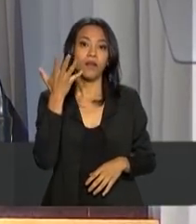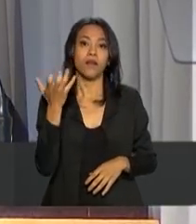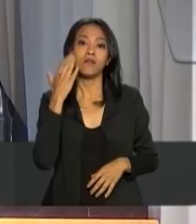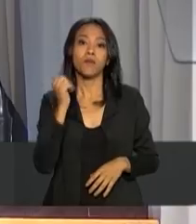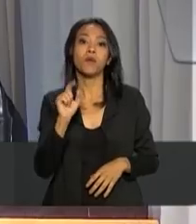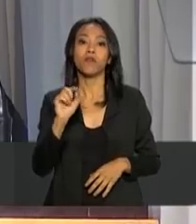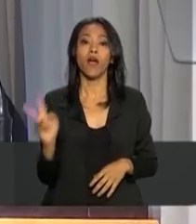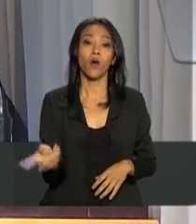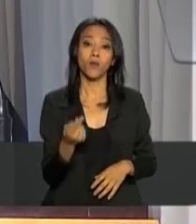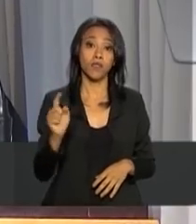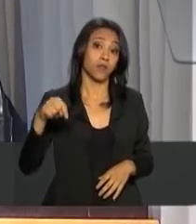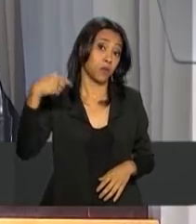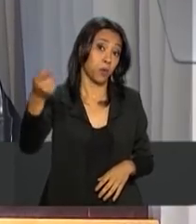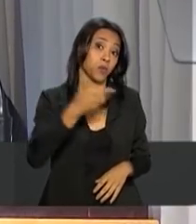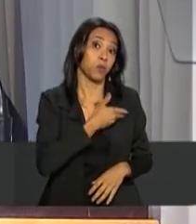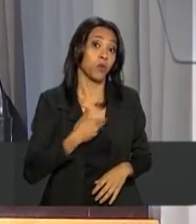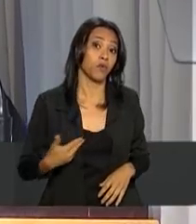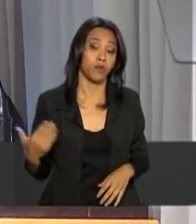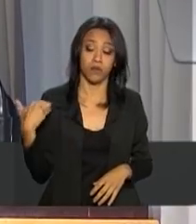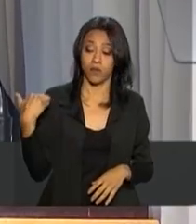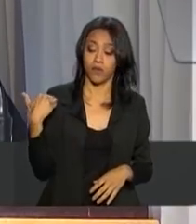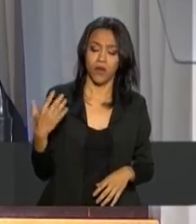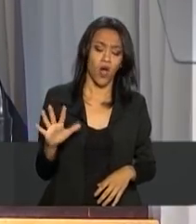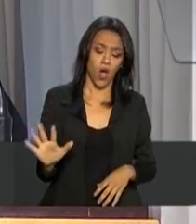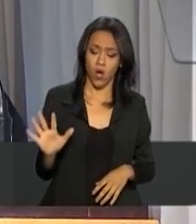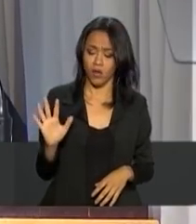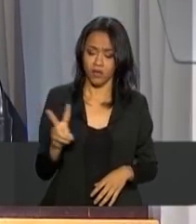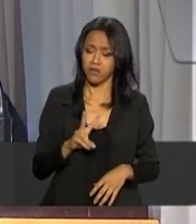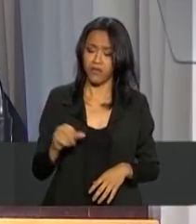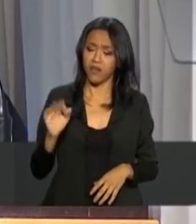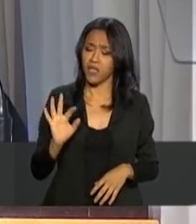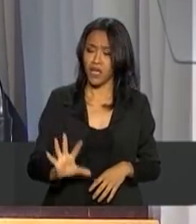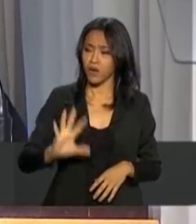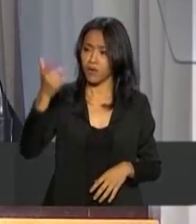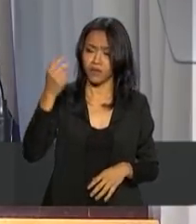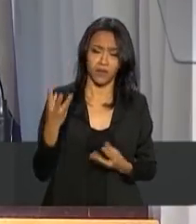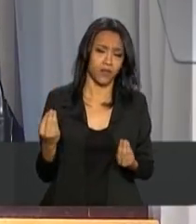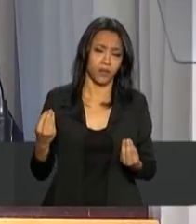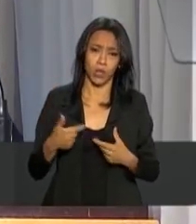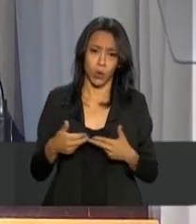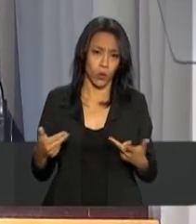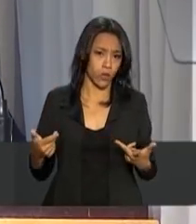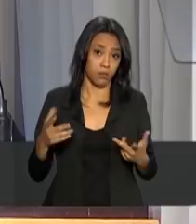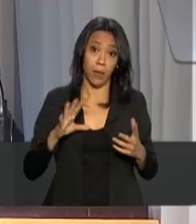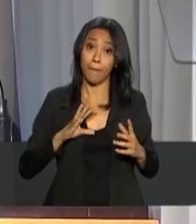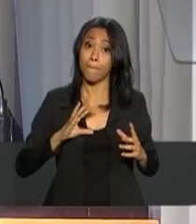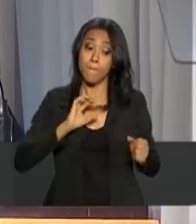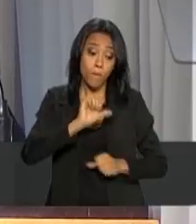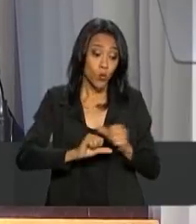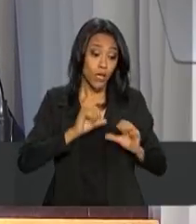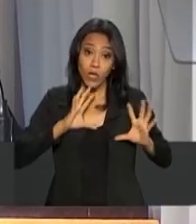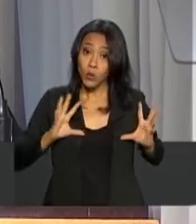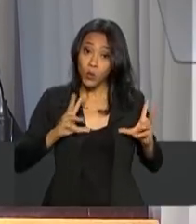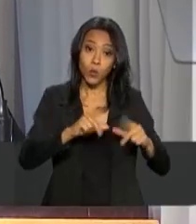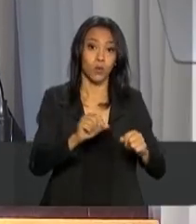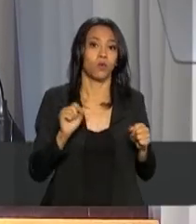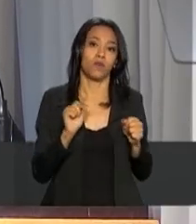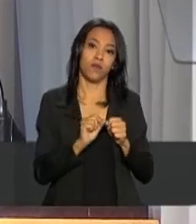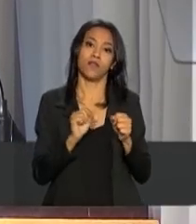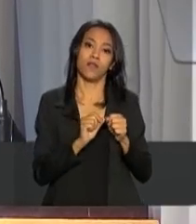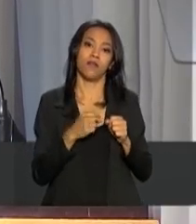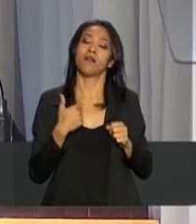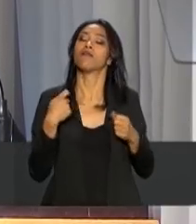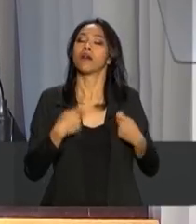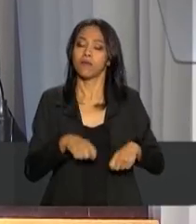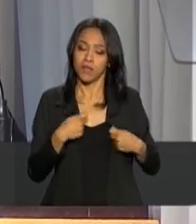governo. Eu digo, olha, não pode acontecer muita coisa, porque para mudar tudo que nós fizemos, primeiro, vai depender